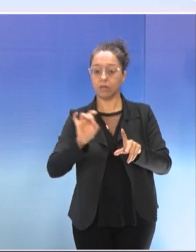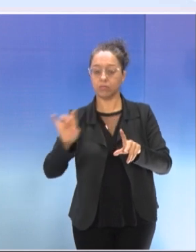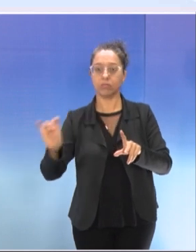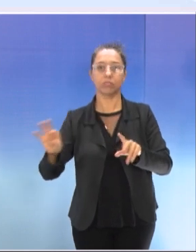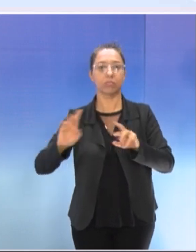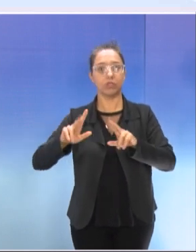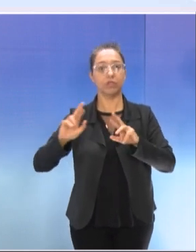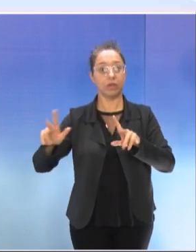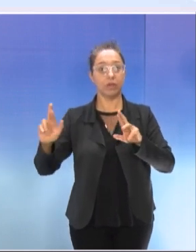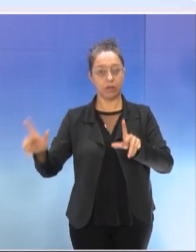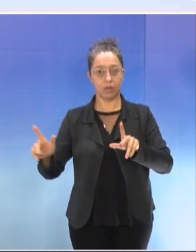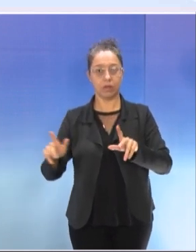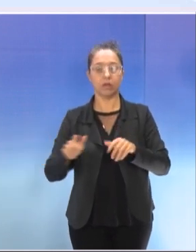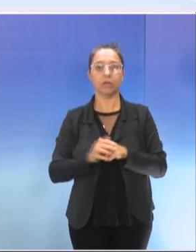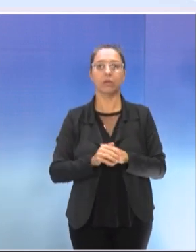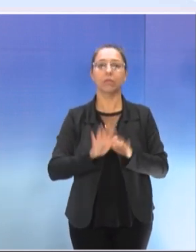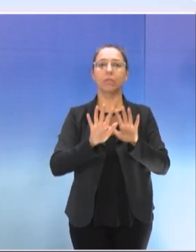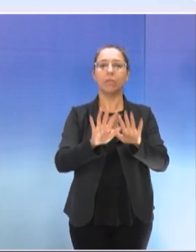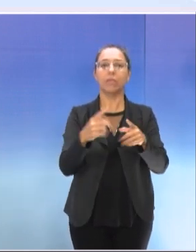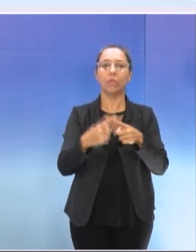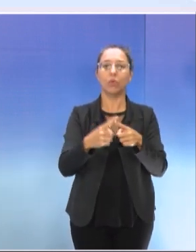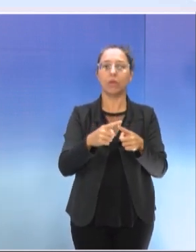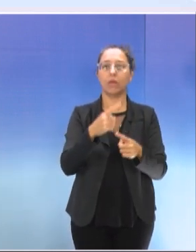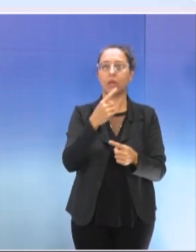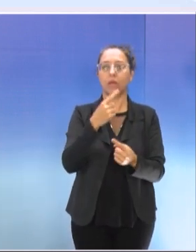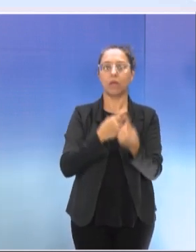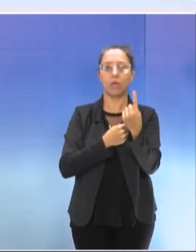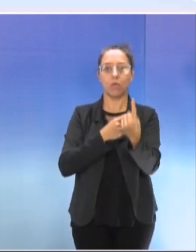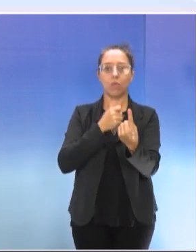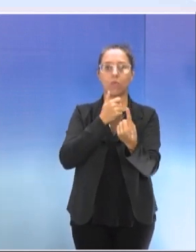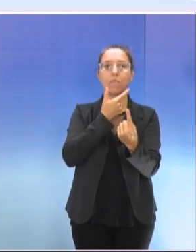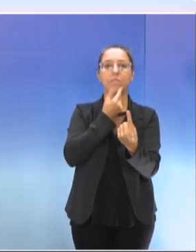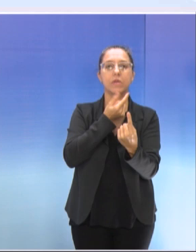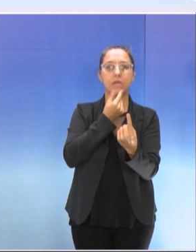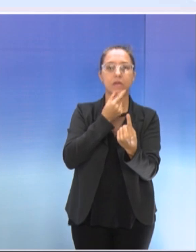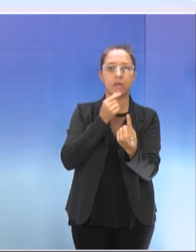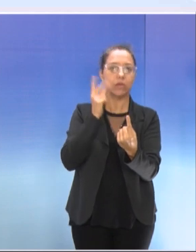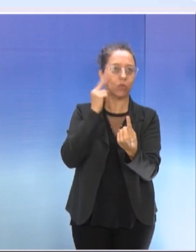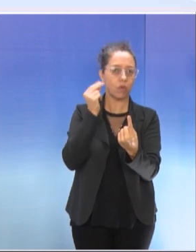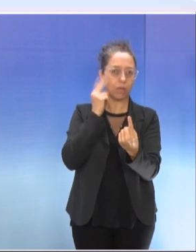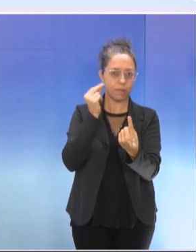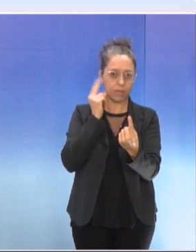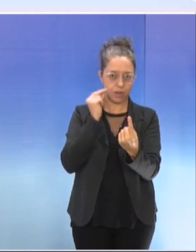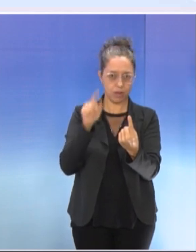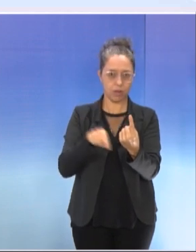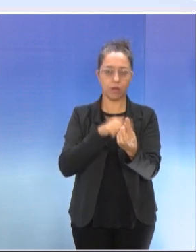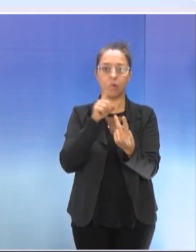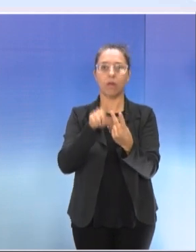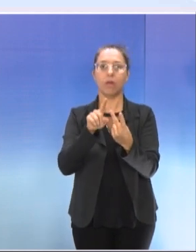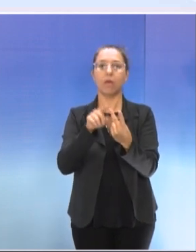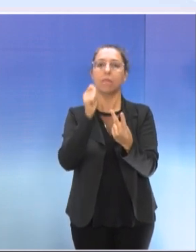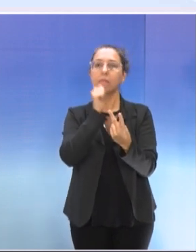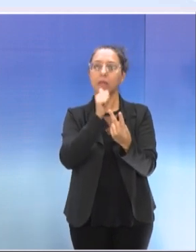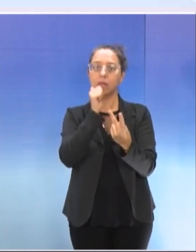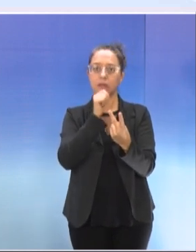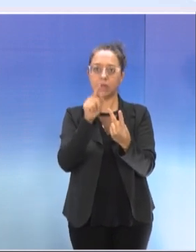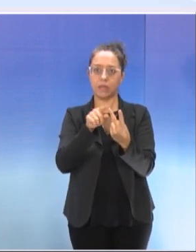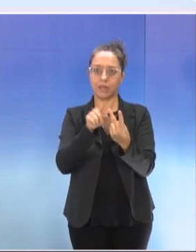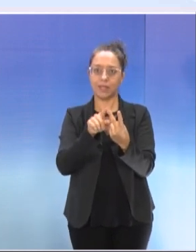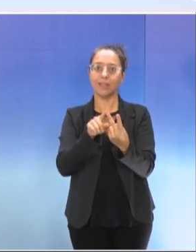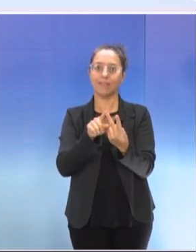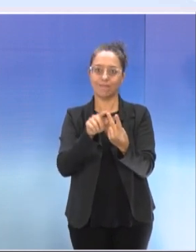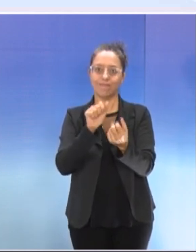quê? Nascem um homem, tá? Um menino normal, sem anomalia, uma menina